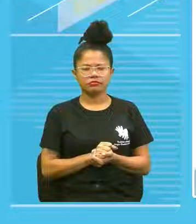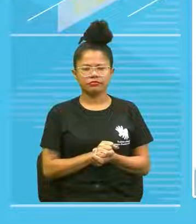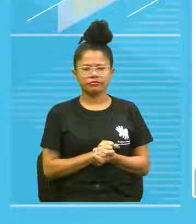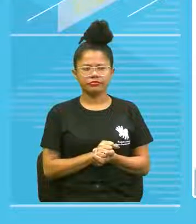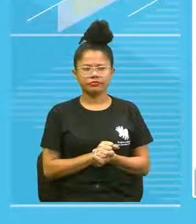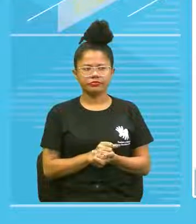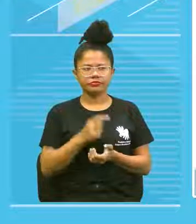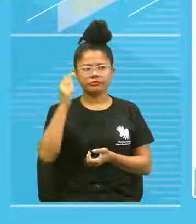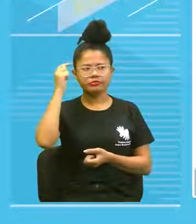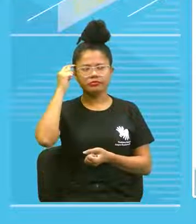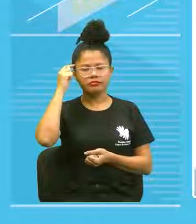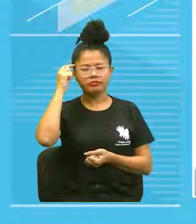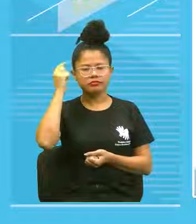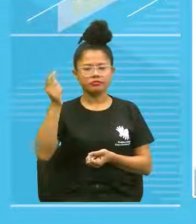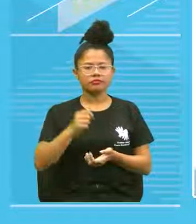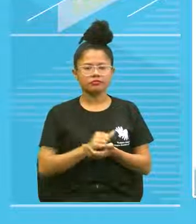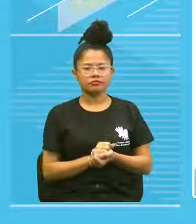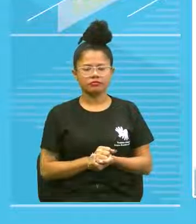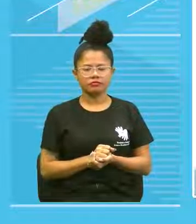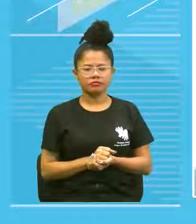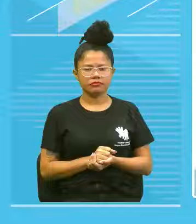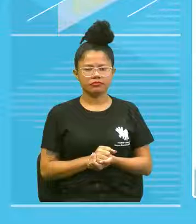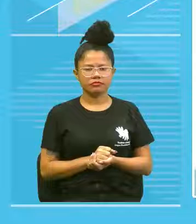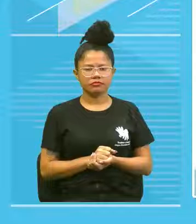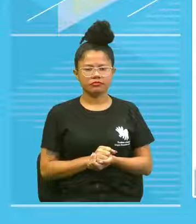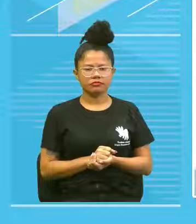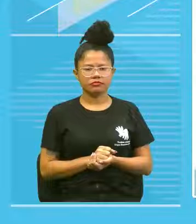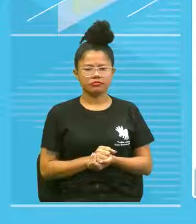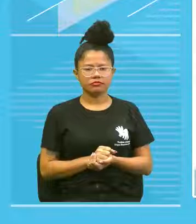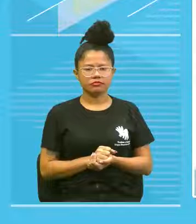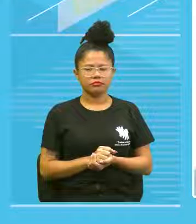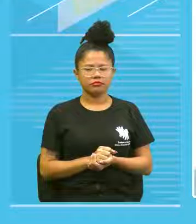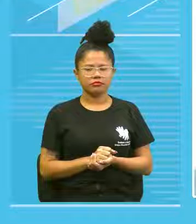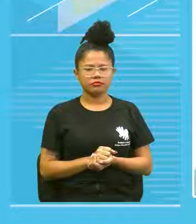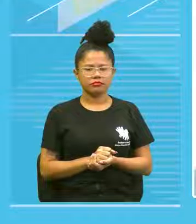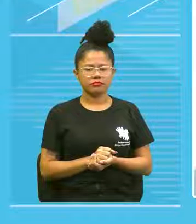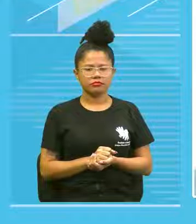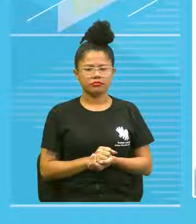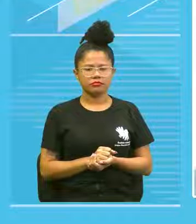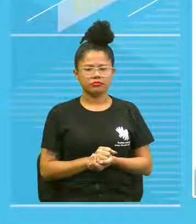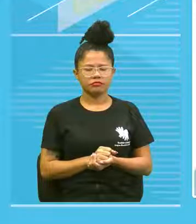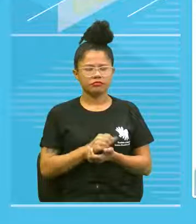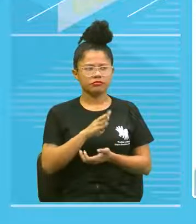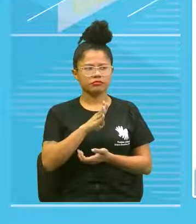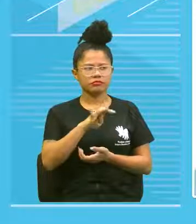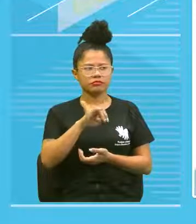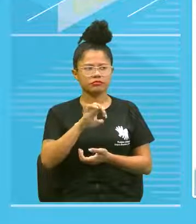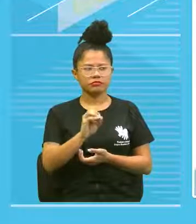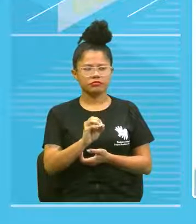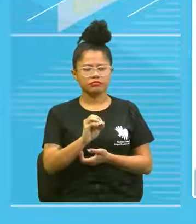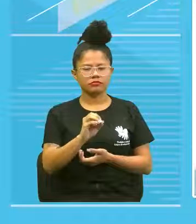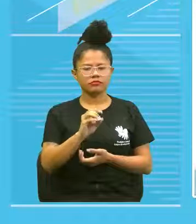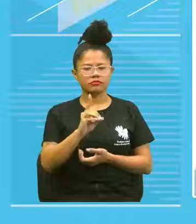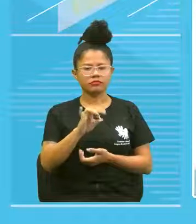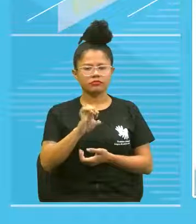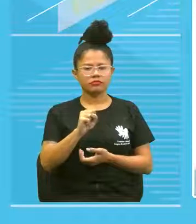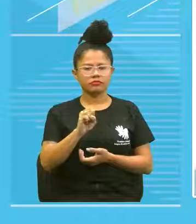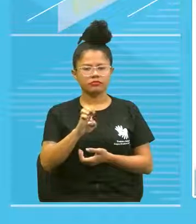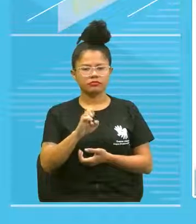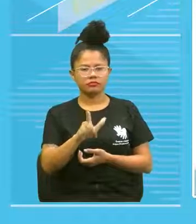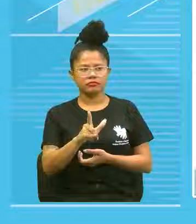é a ideia era produzir tanto biodiesel para te